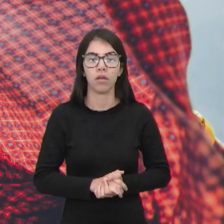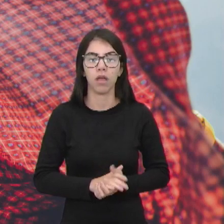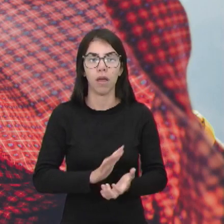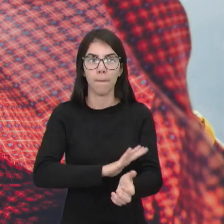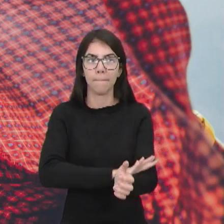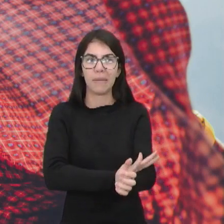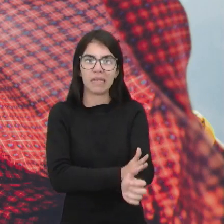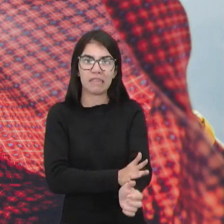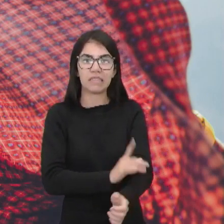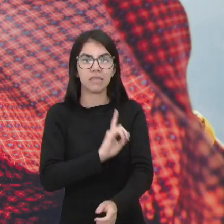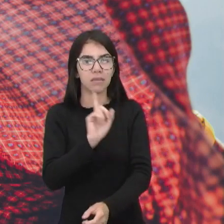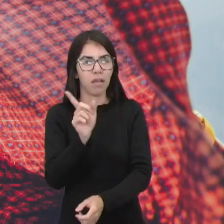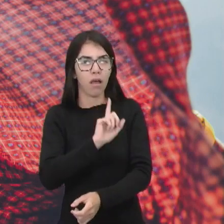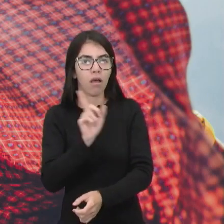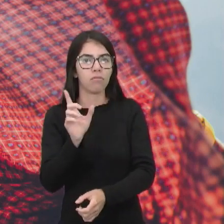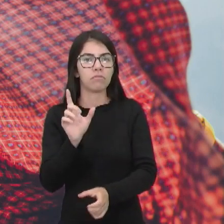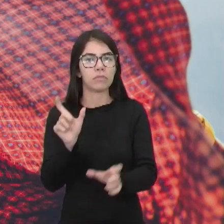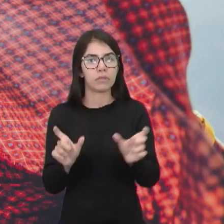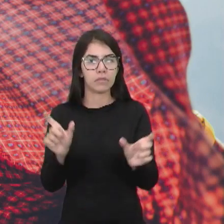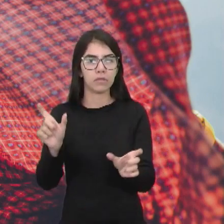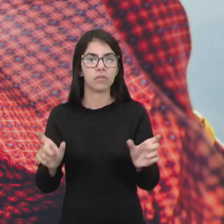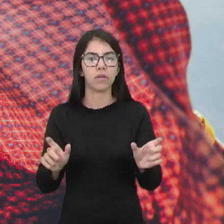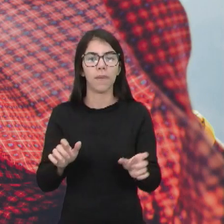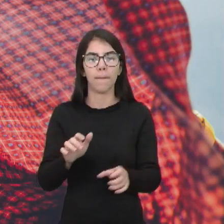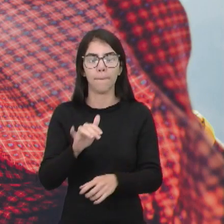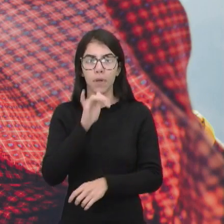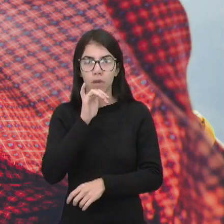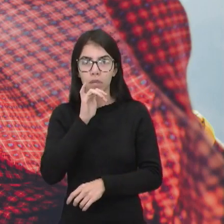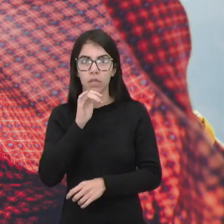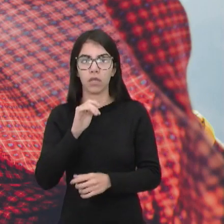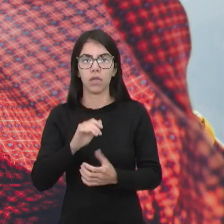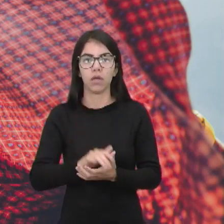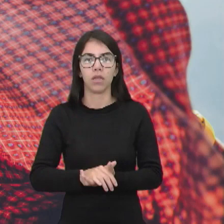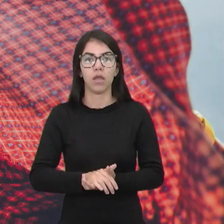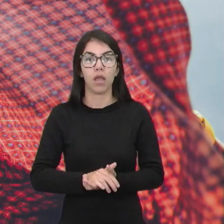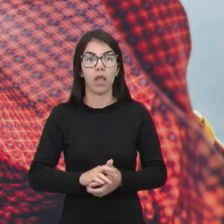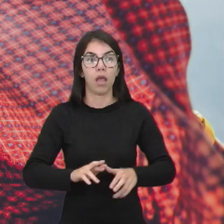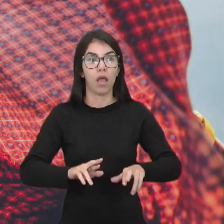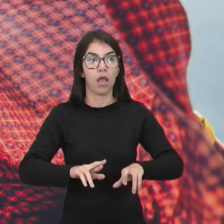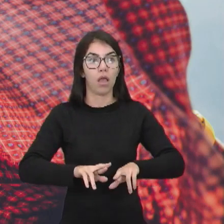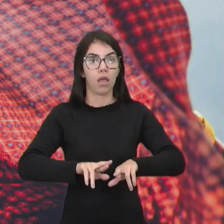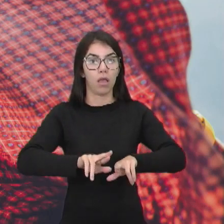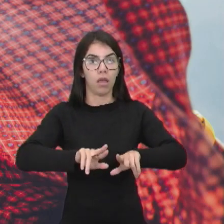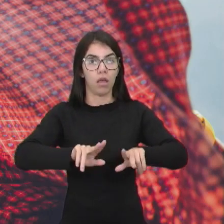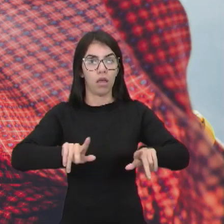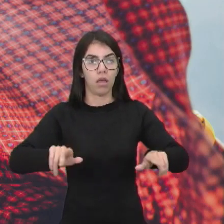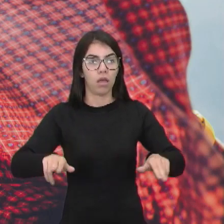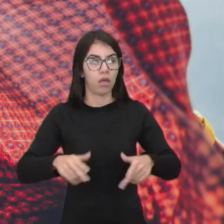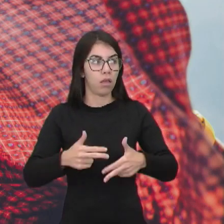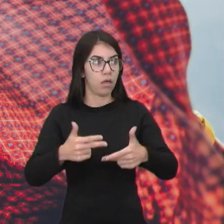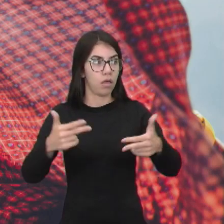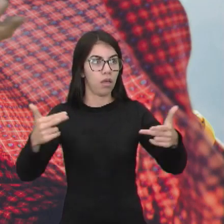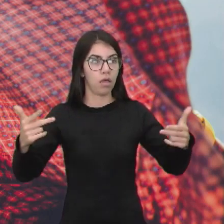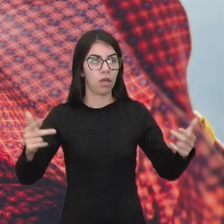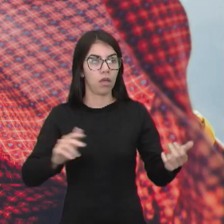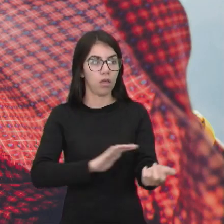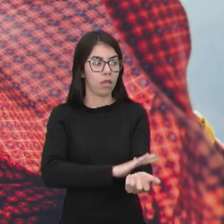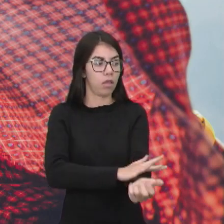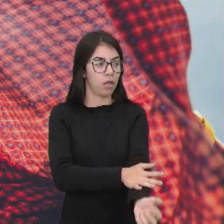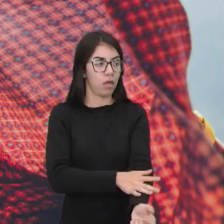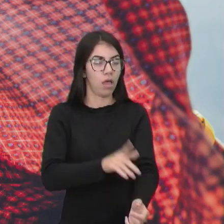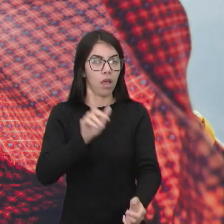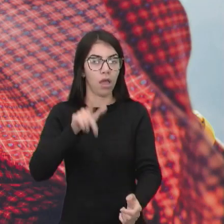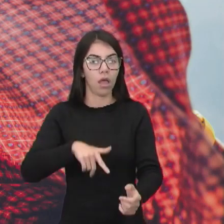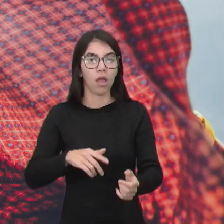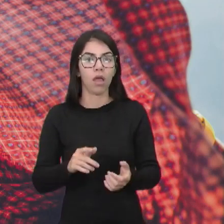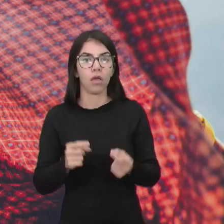preconceituosas de qualquer parte, né? Afinal de contas, quando a gente fala de questões étnico-raciais, muitas vezes e infelizmente